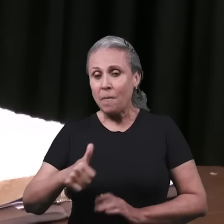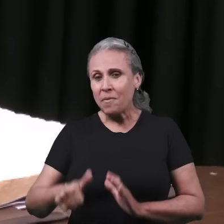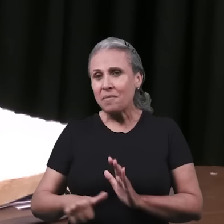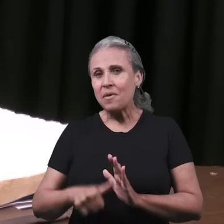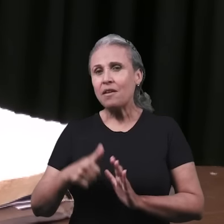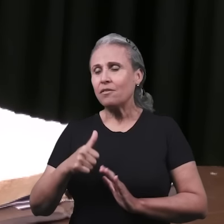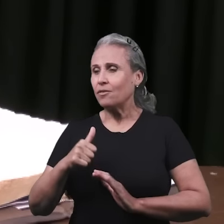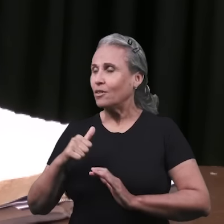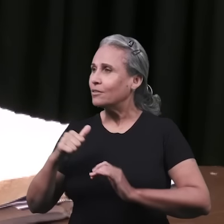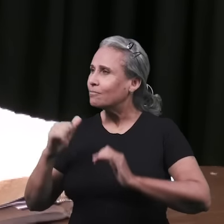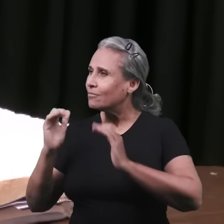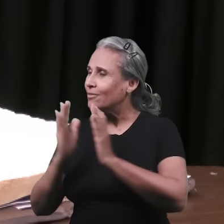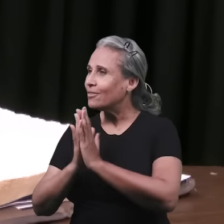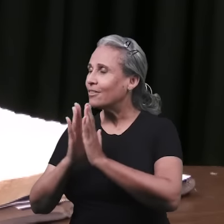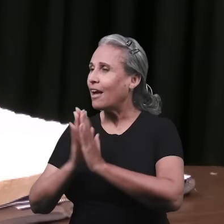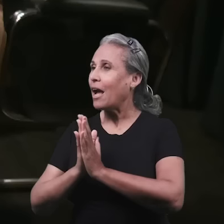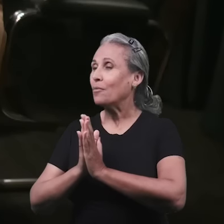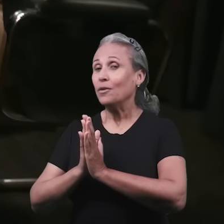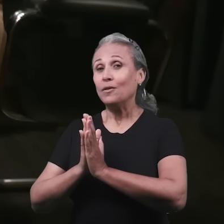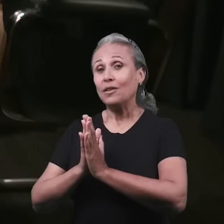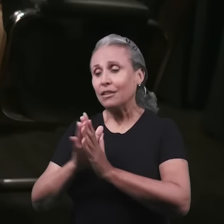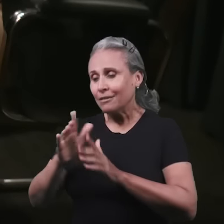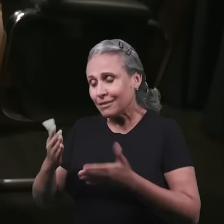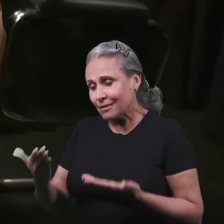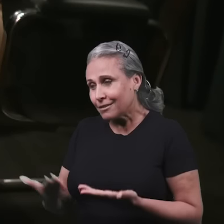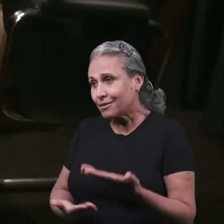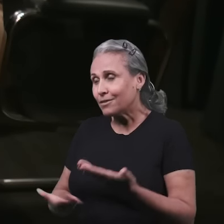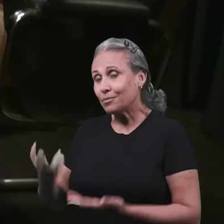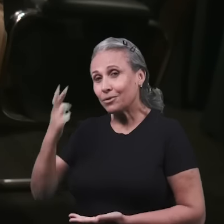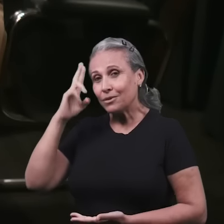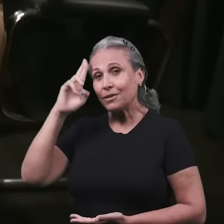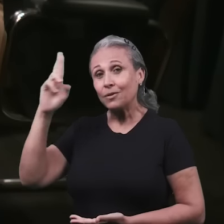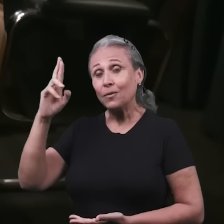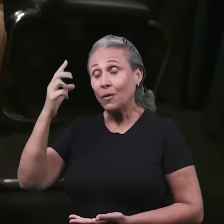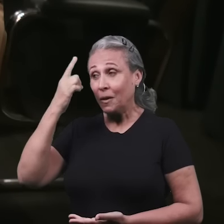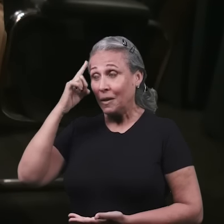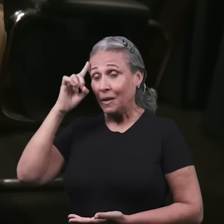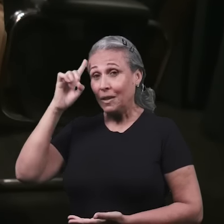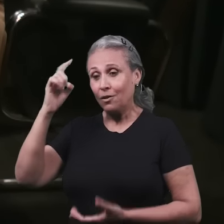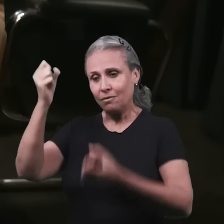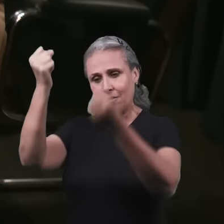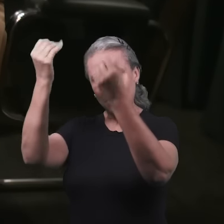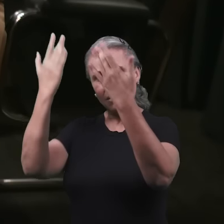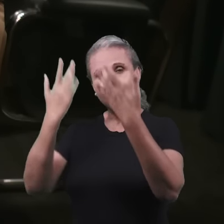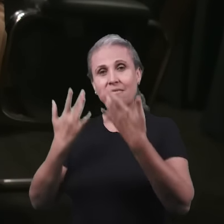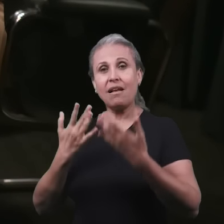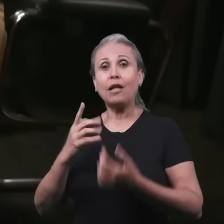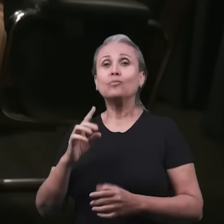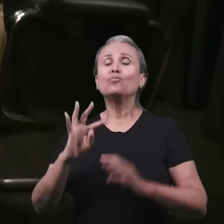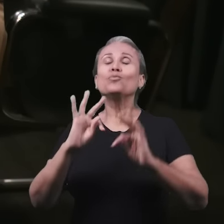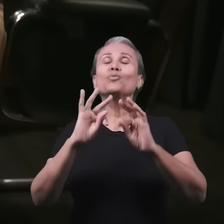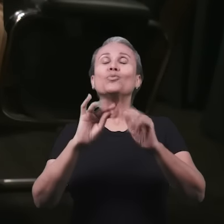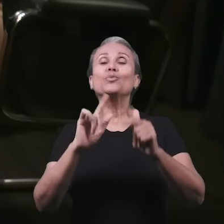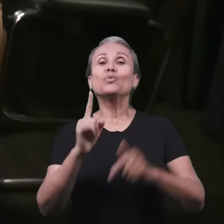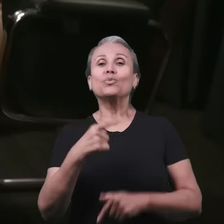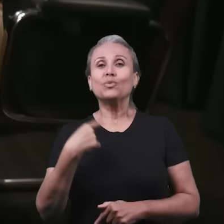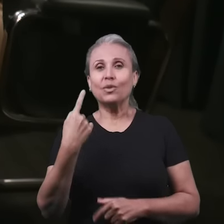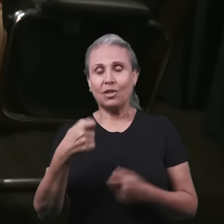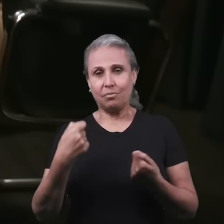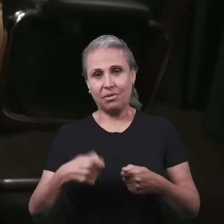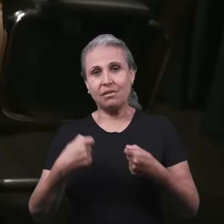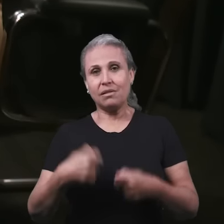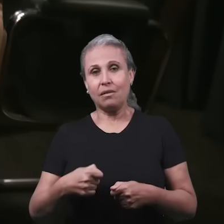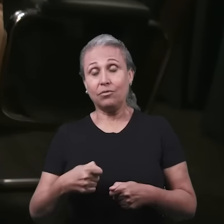demais coisas vos serão acrescentadas. A nossa experiência nos assegura isso, né? Nós sabemos que, de fato, na